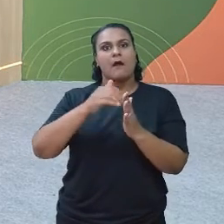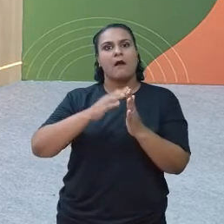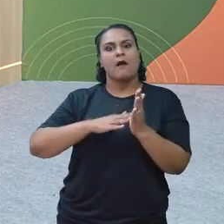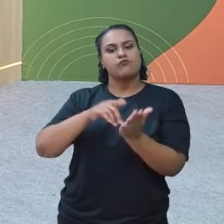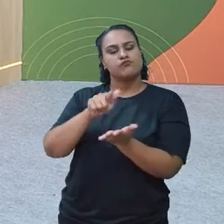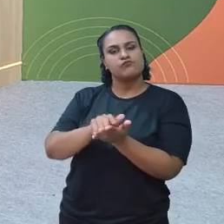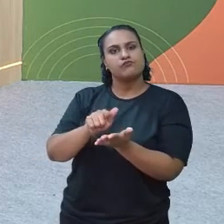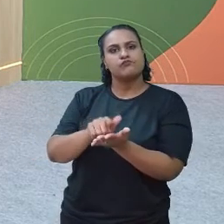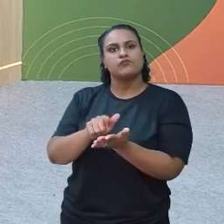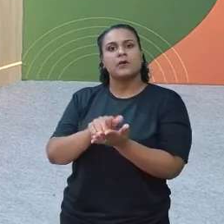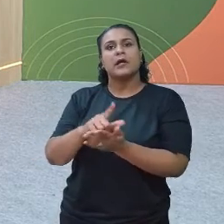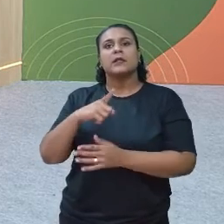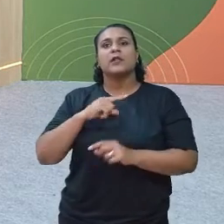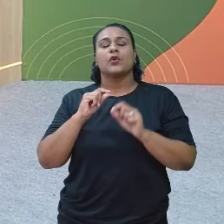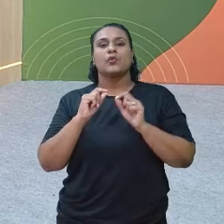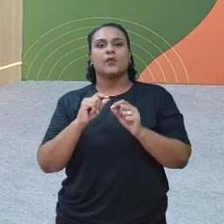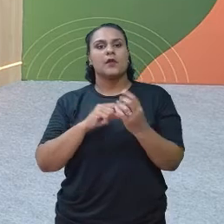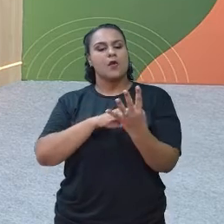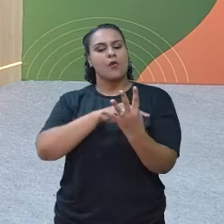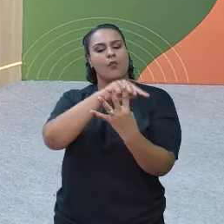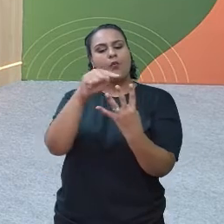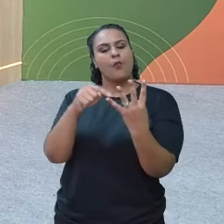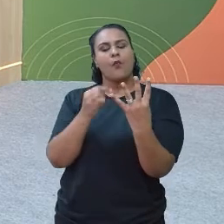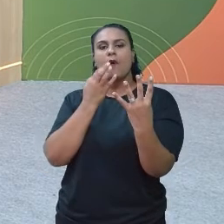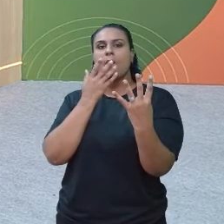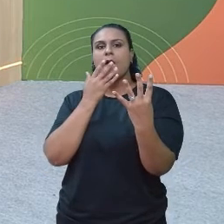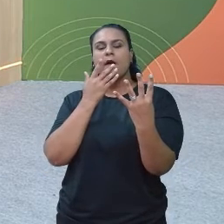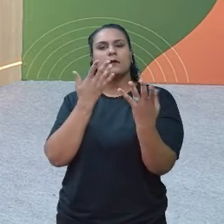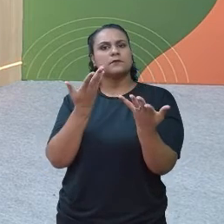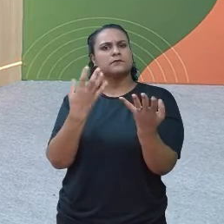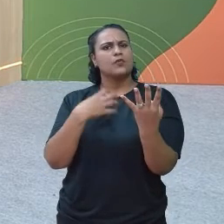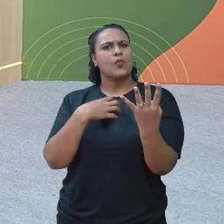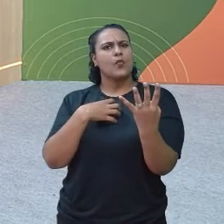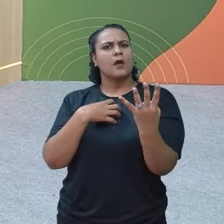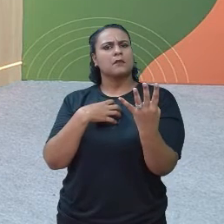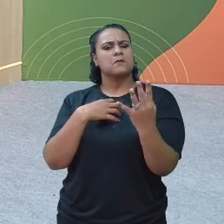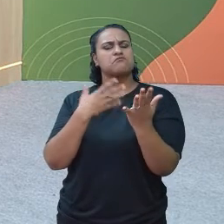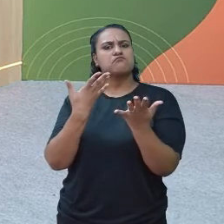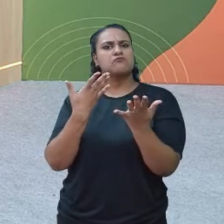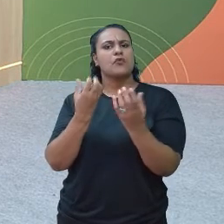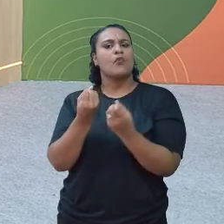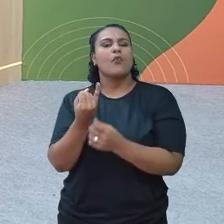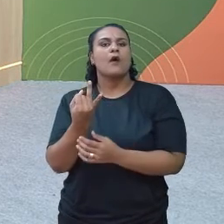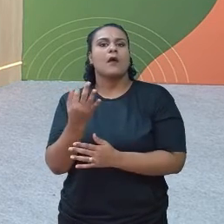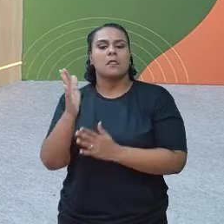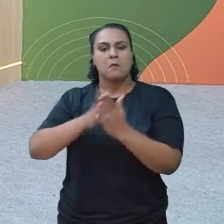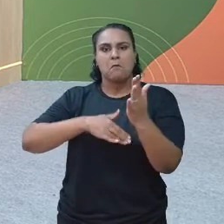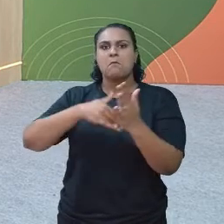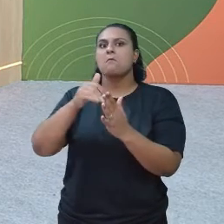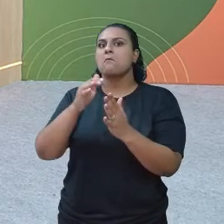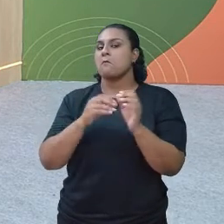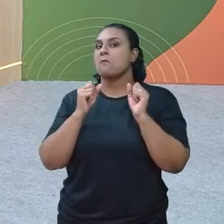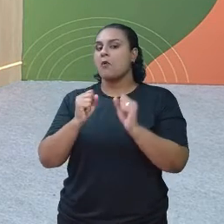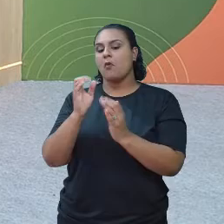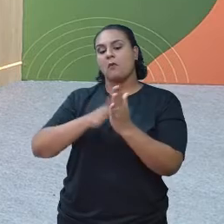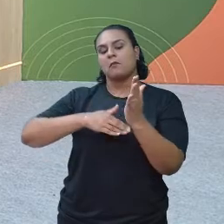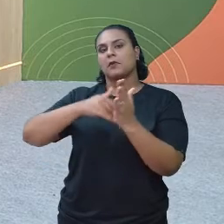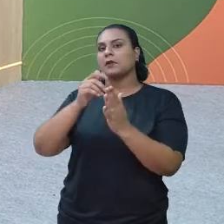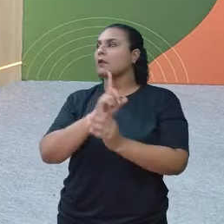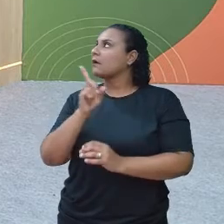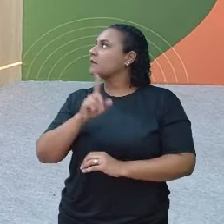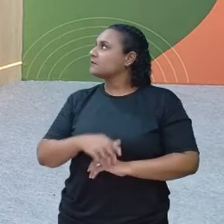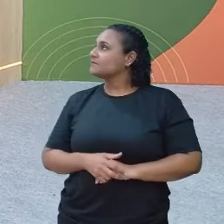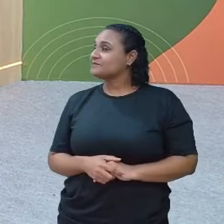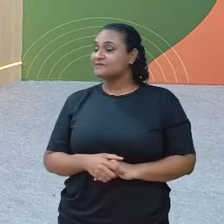tendo à disposição 4 cores. Então de quantas maneiras diferentes eu posso pintar essa região aqui, tá